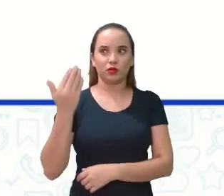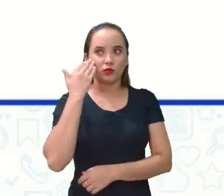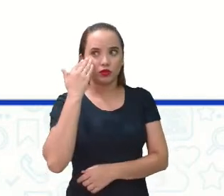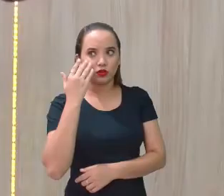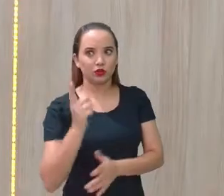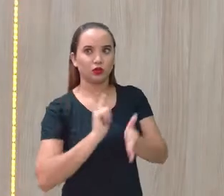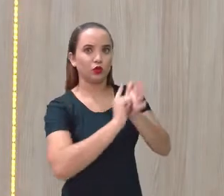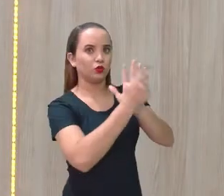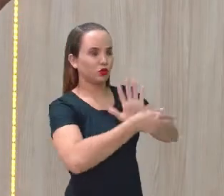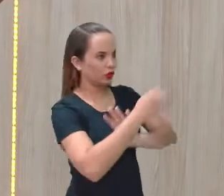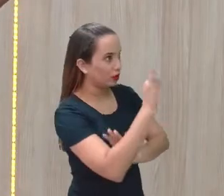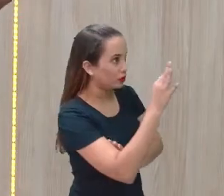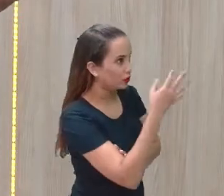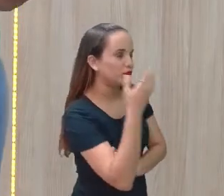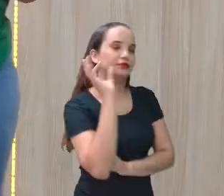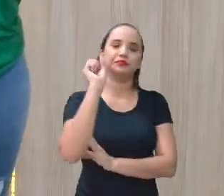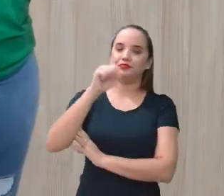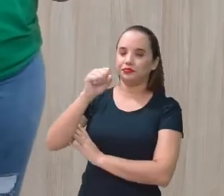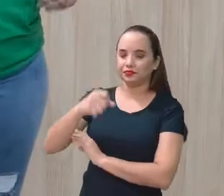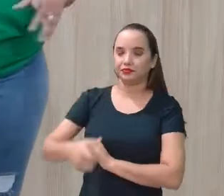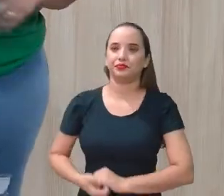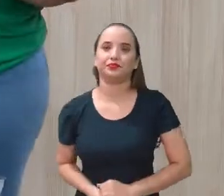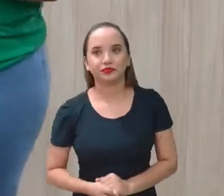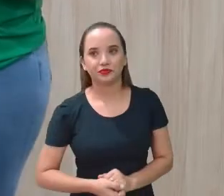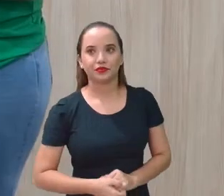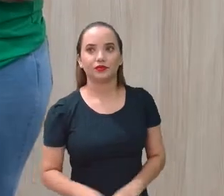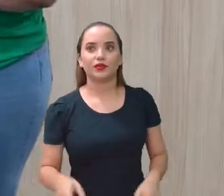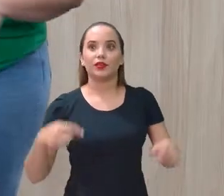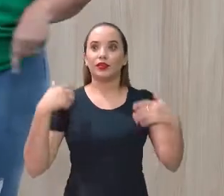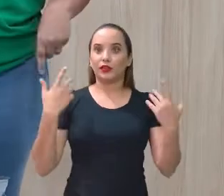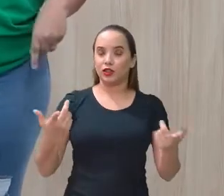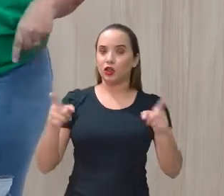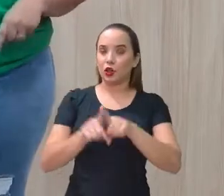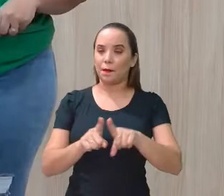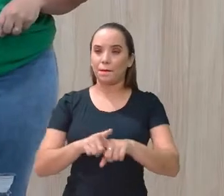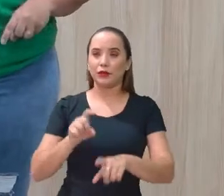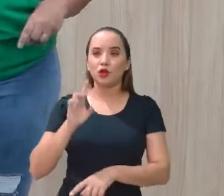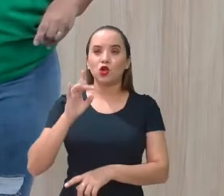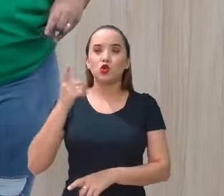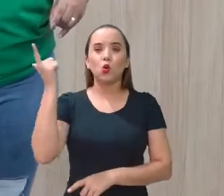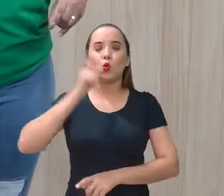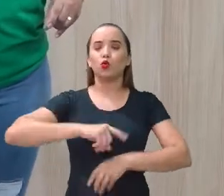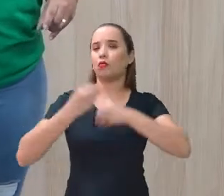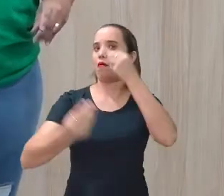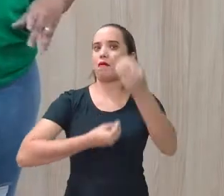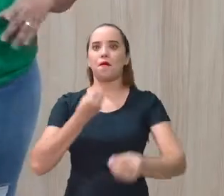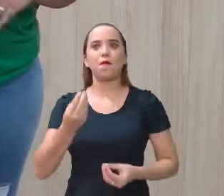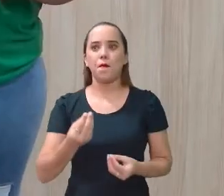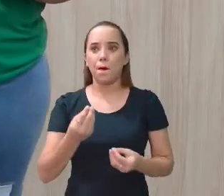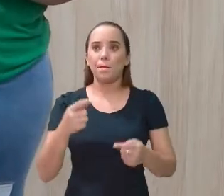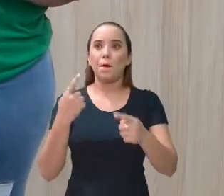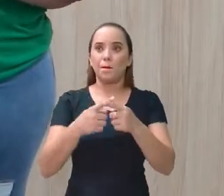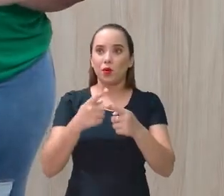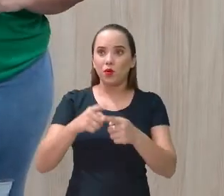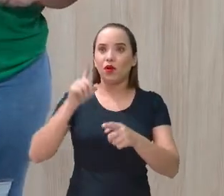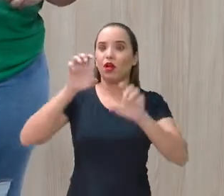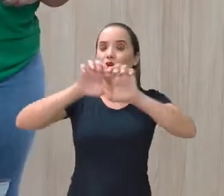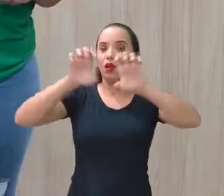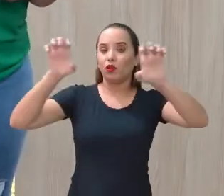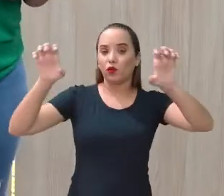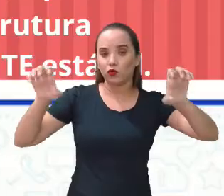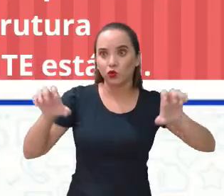certo? Isso. Certo. E isso só é possível por causa dessa